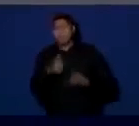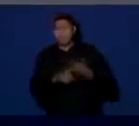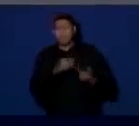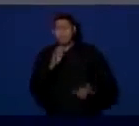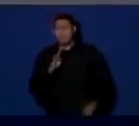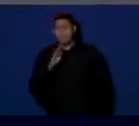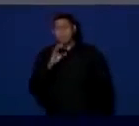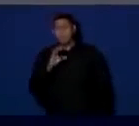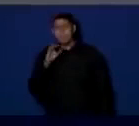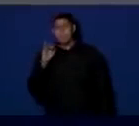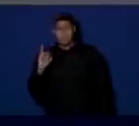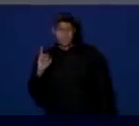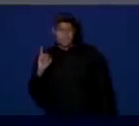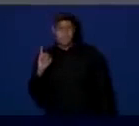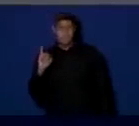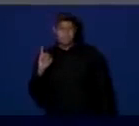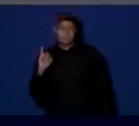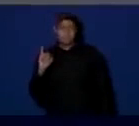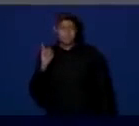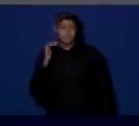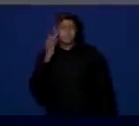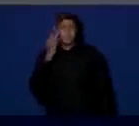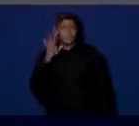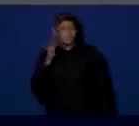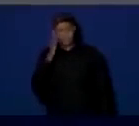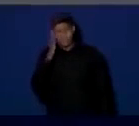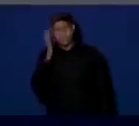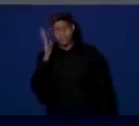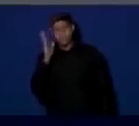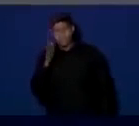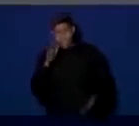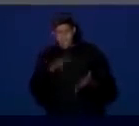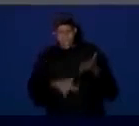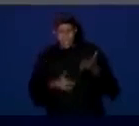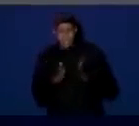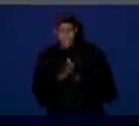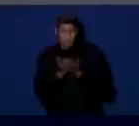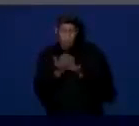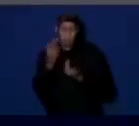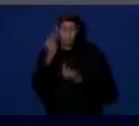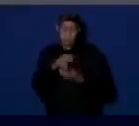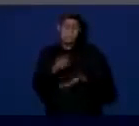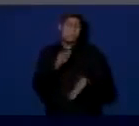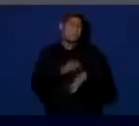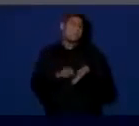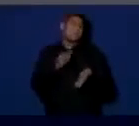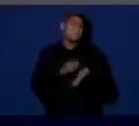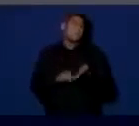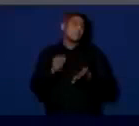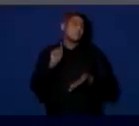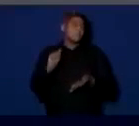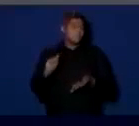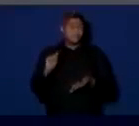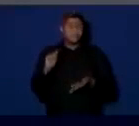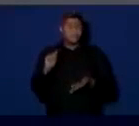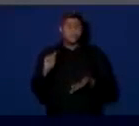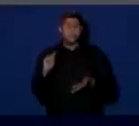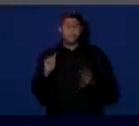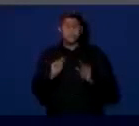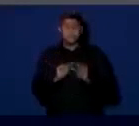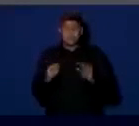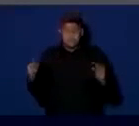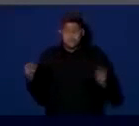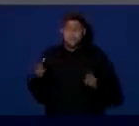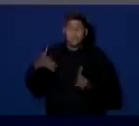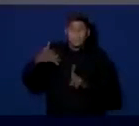BCA, chamado Josh Daval. Eu não sei se alguém daqui já leu coisas dele, e que ele escreveu um piece